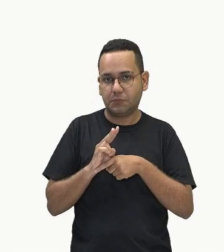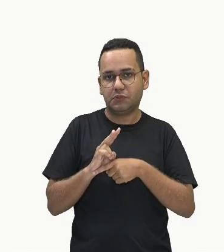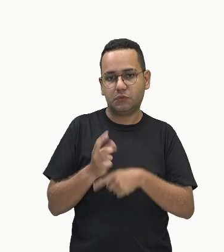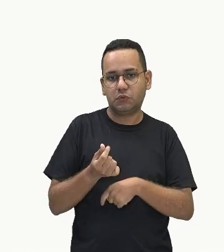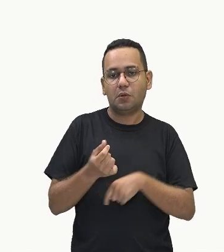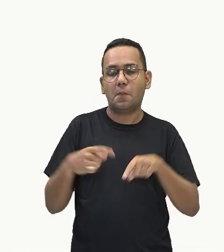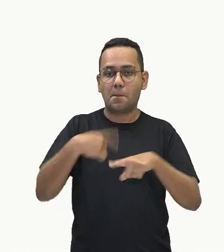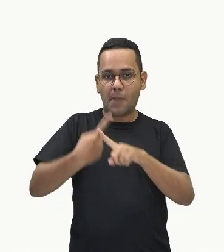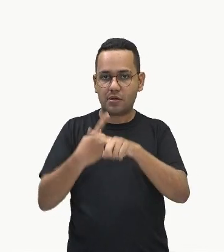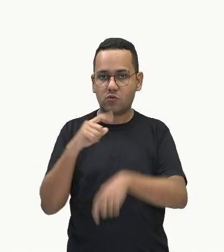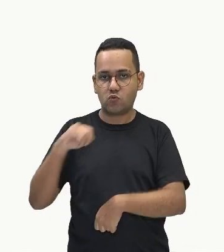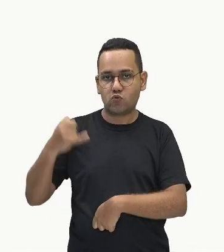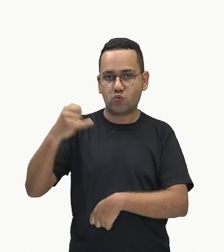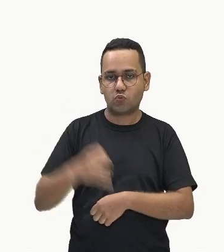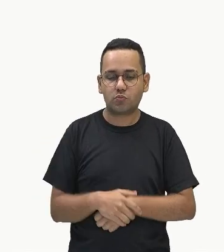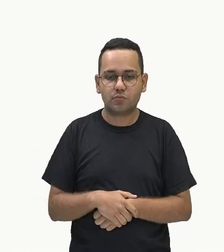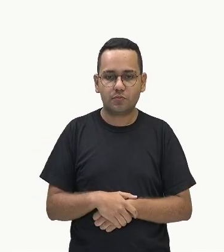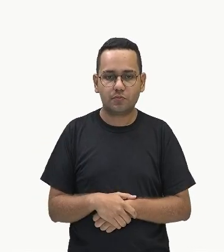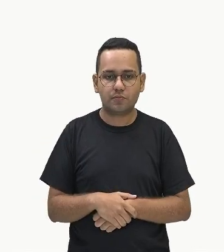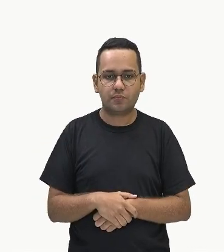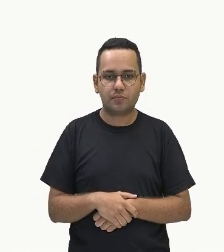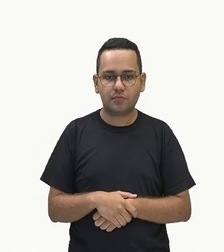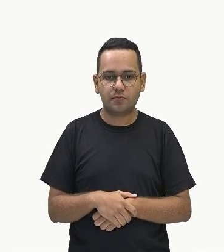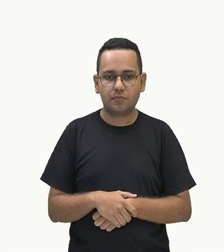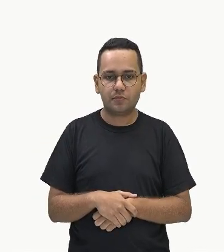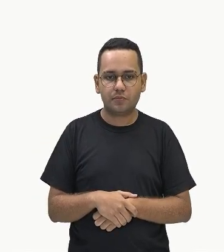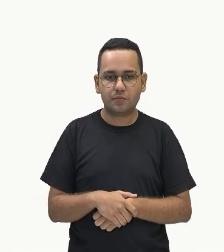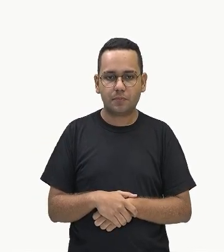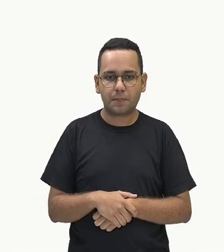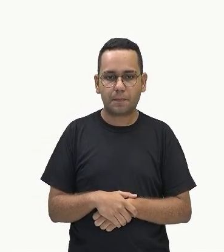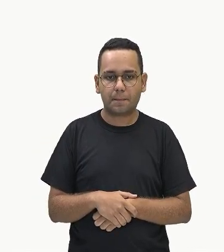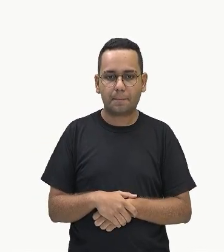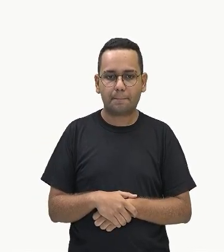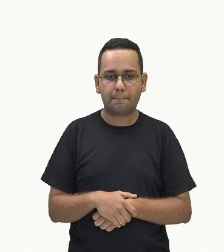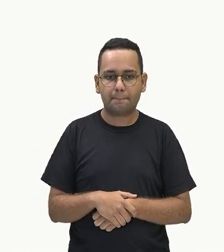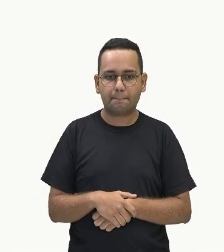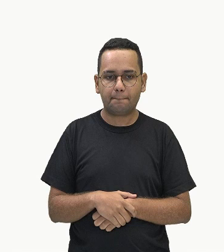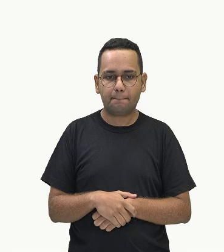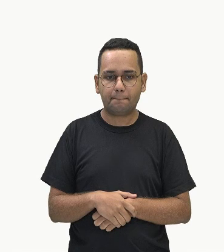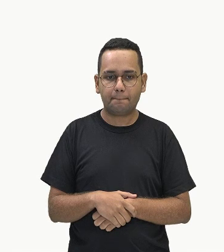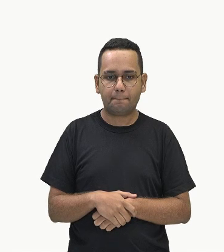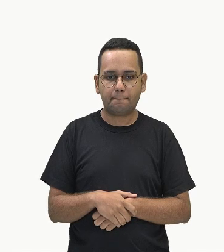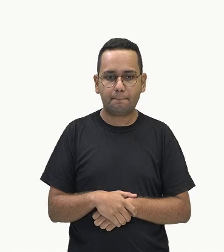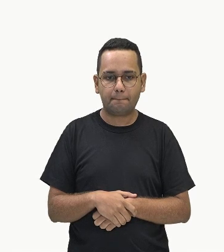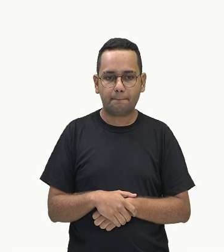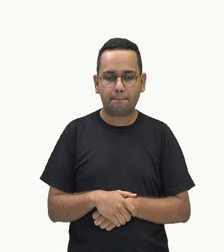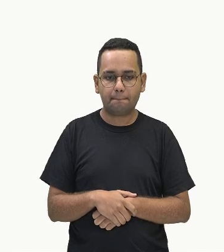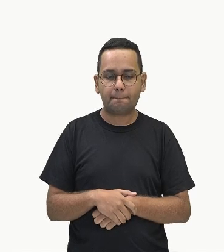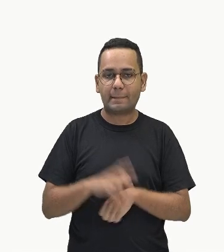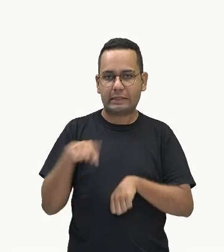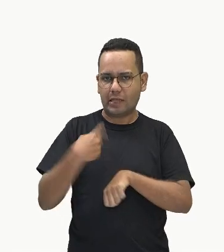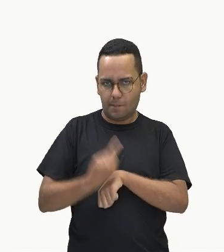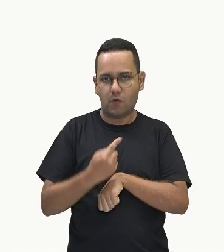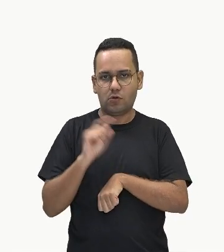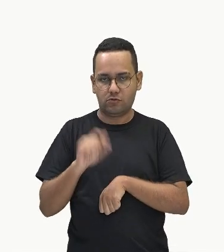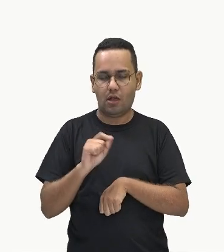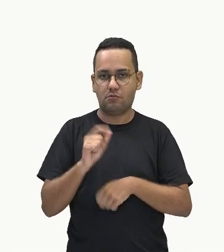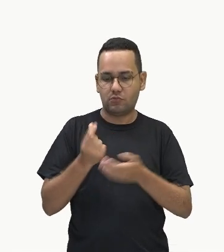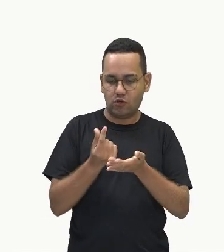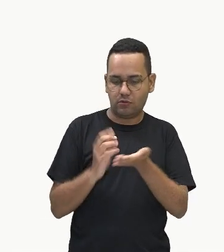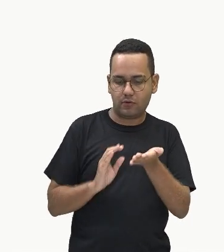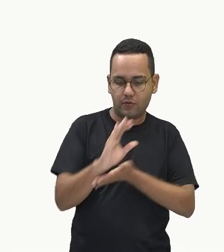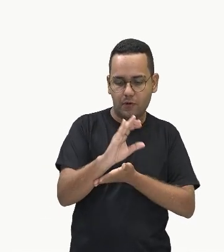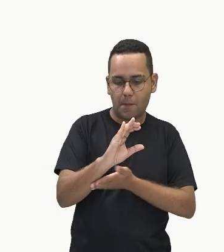juros. Então, o capital mais os juros é quem? É o montante. Então, o Miguel irá